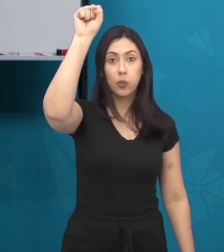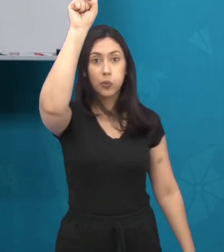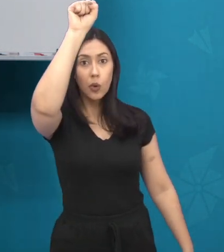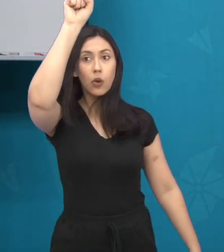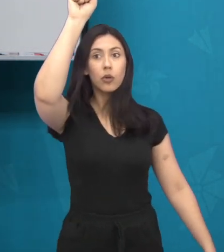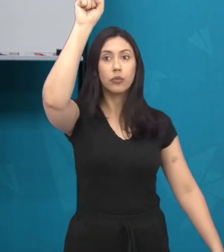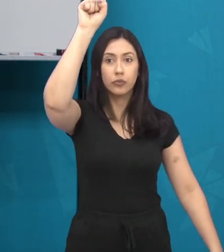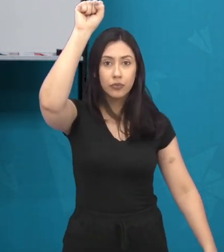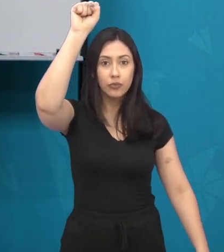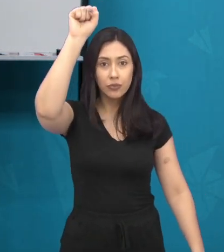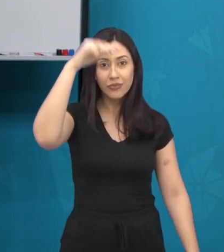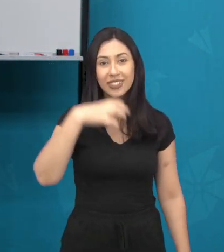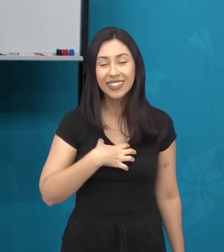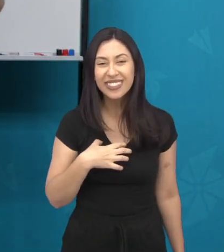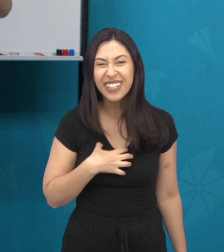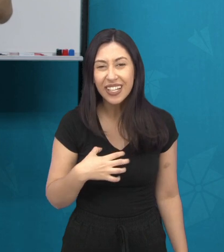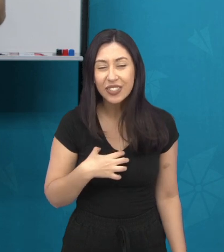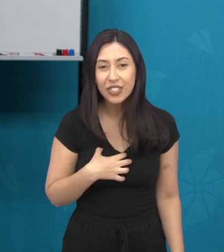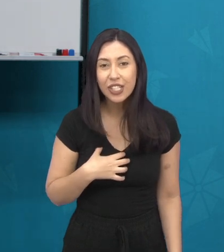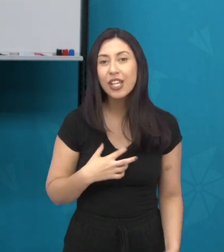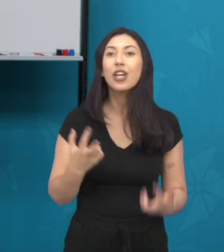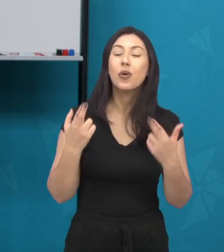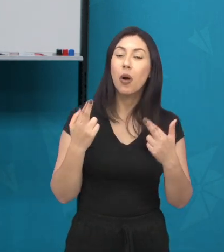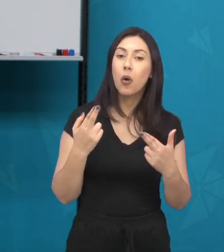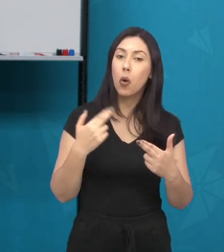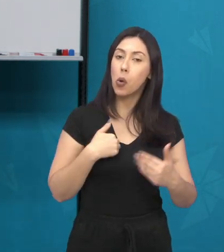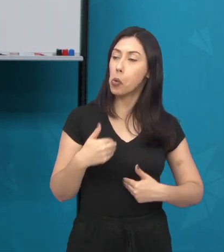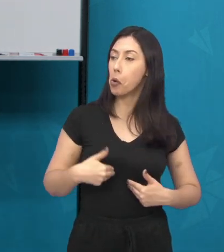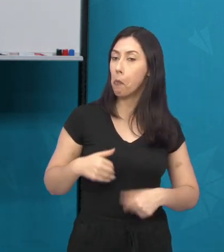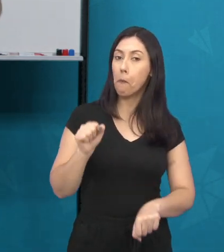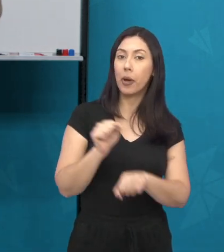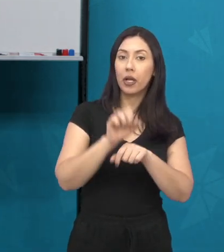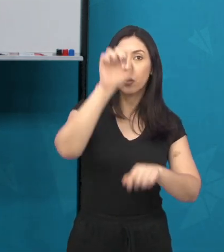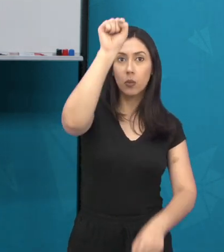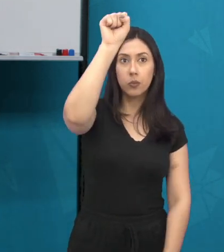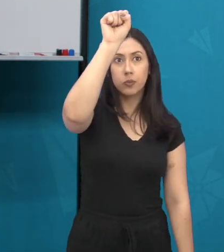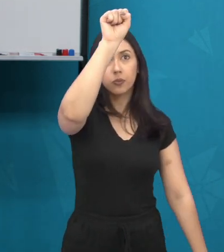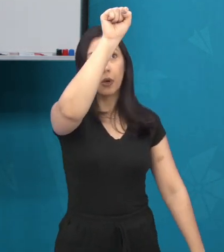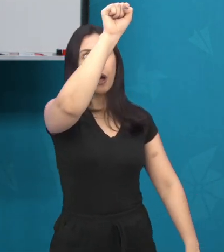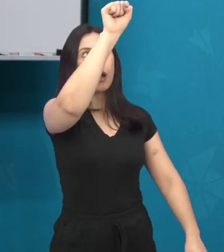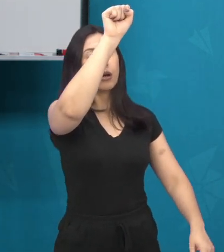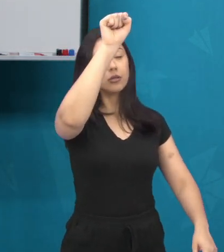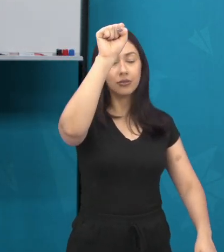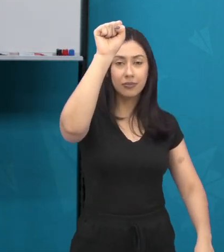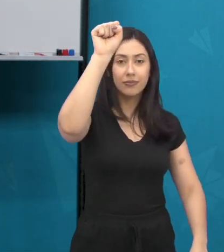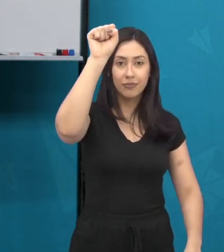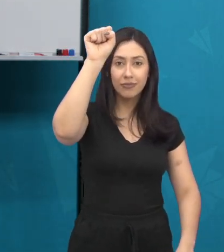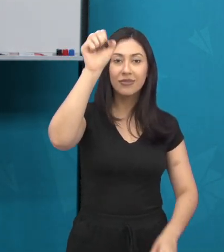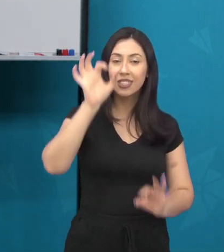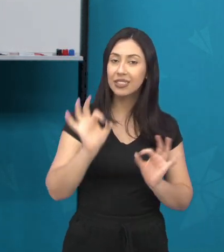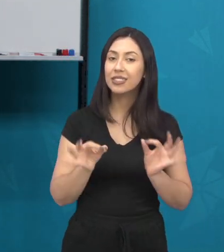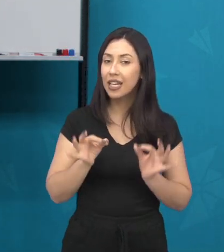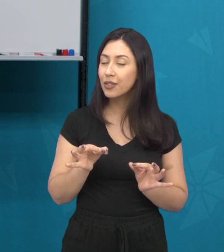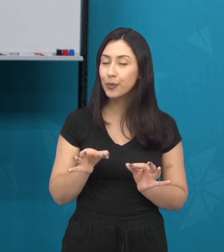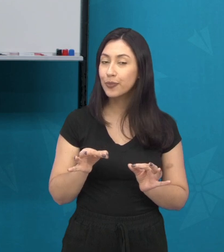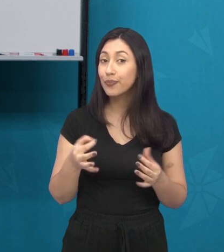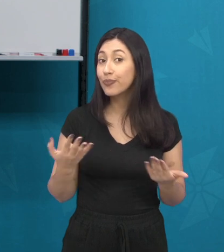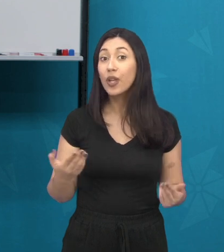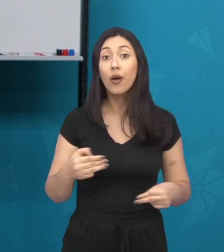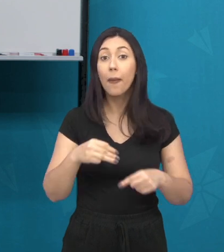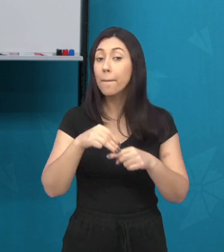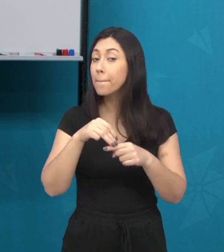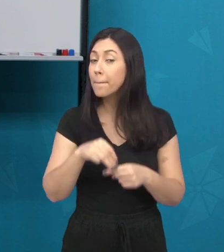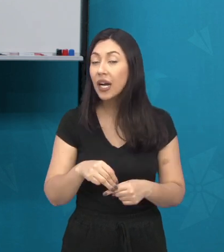você não sente o seu corpo permanecer parado é exatamente isso as massas seja ela de qual